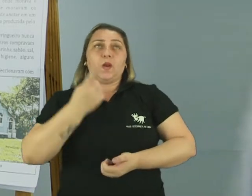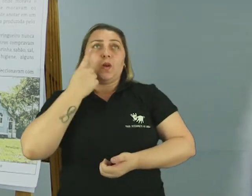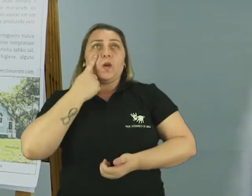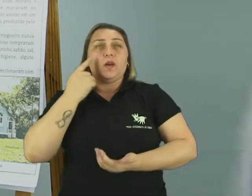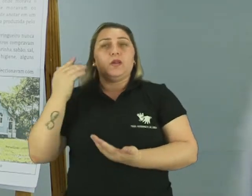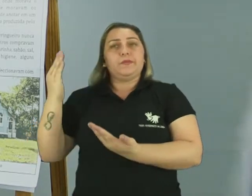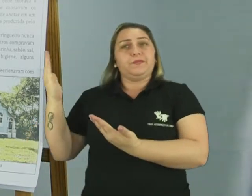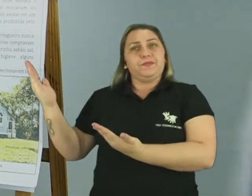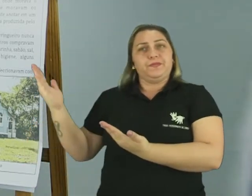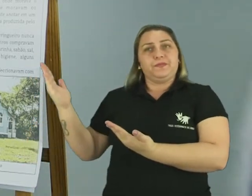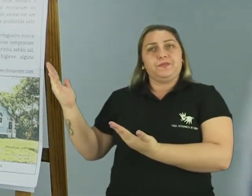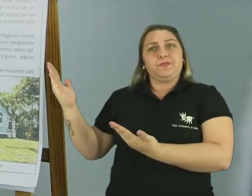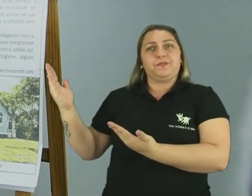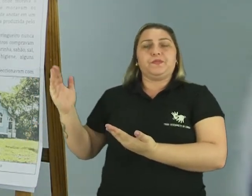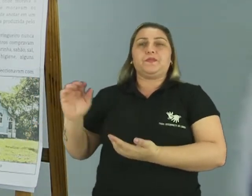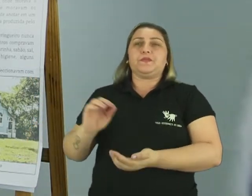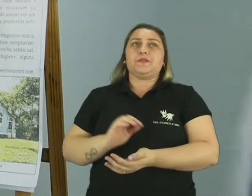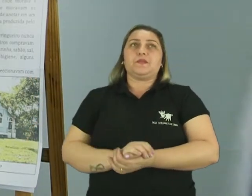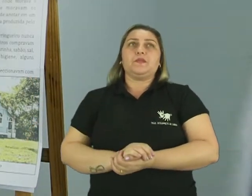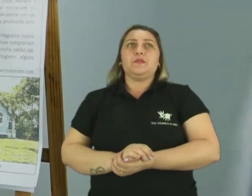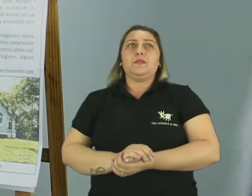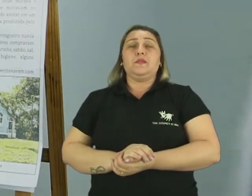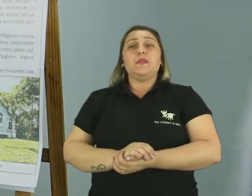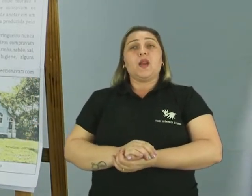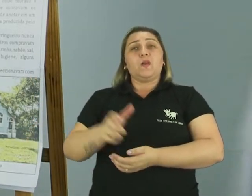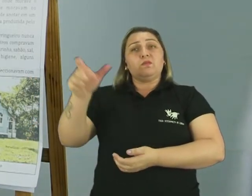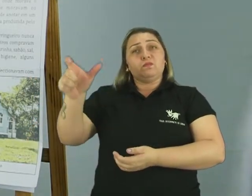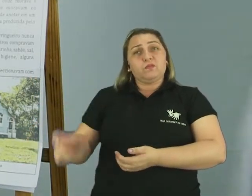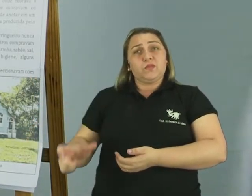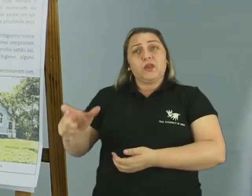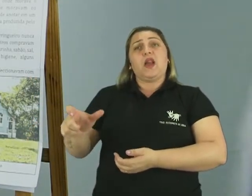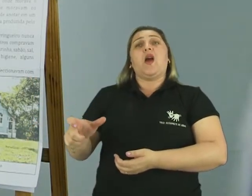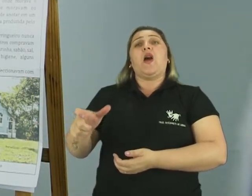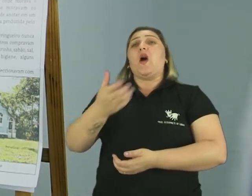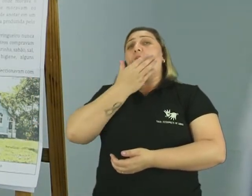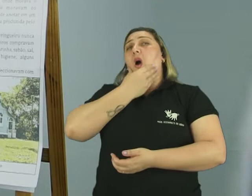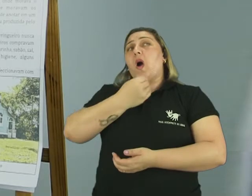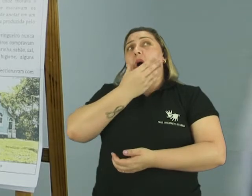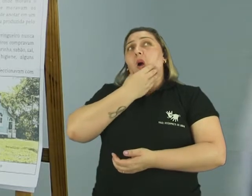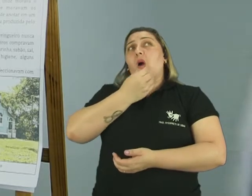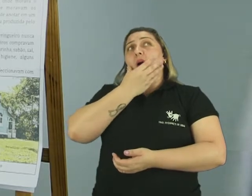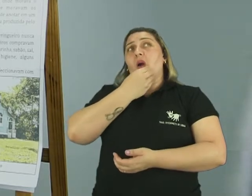aqui, ó. Vamos observar aqui, ó. Os seringueiros eram homens